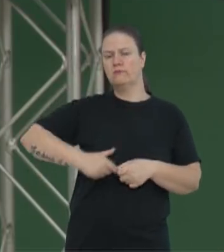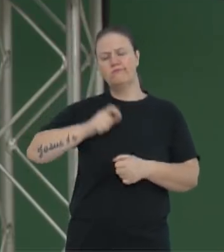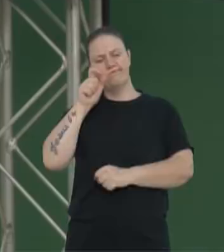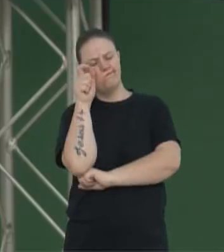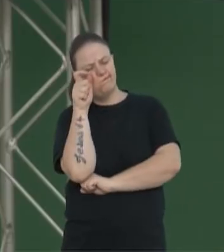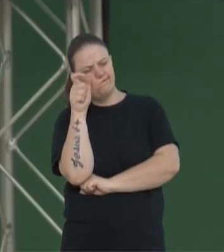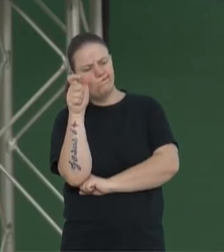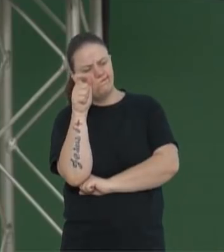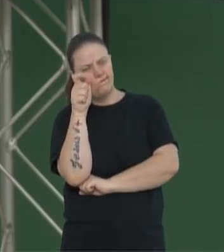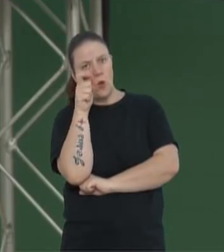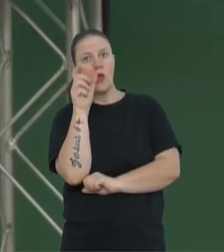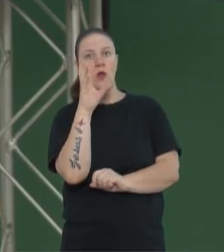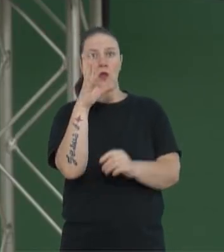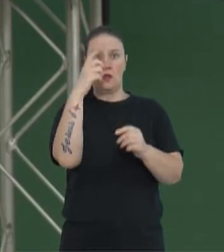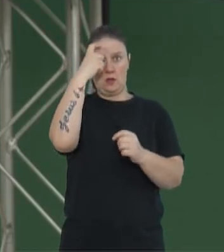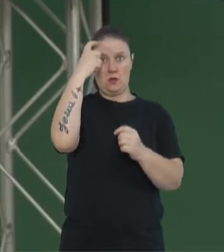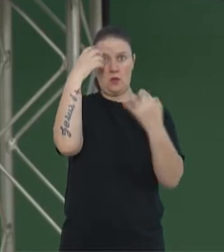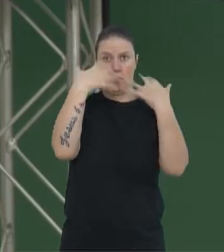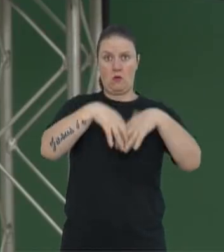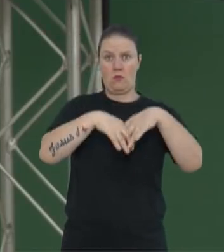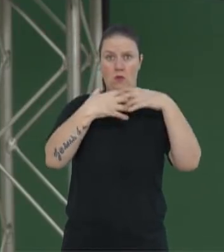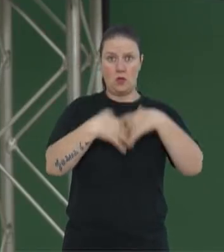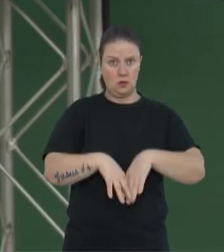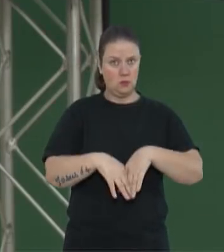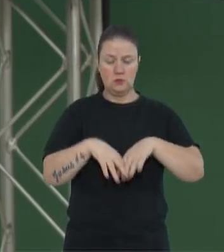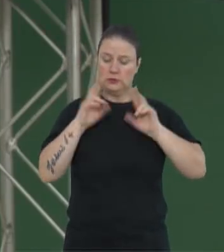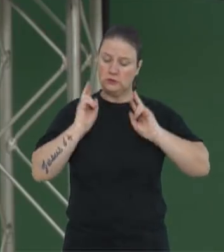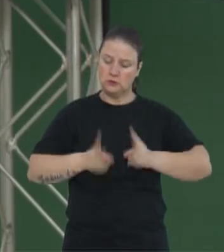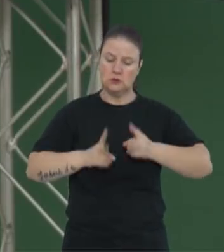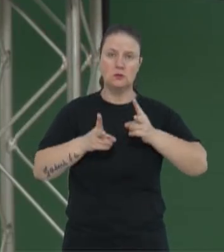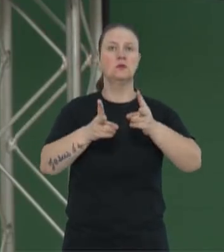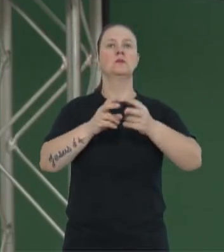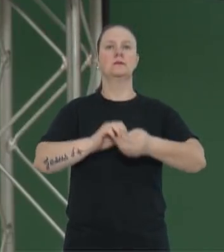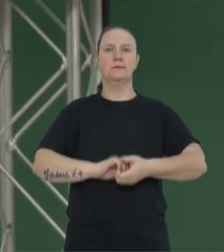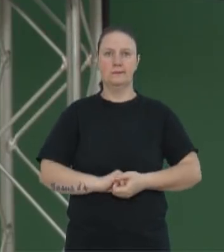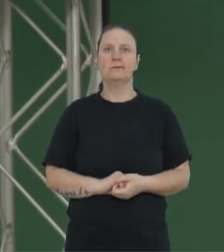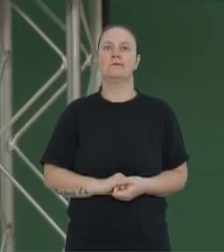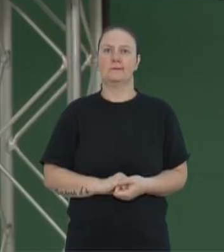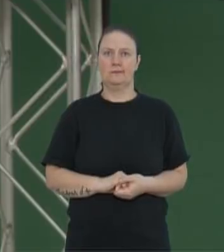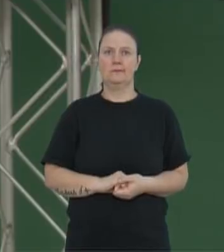períodos. Por isso que a gente continua sempre se voltando a esses trabalhos.